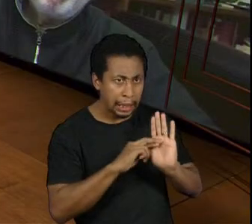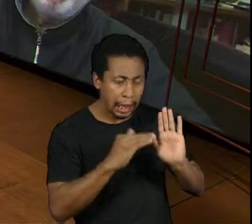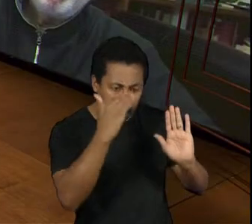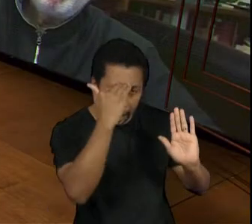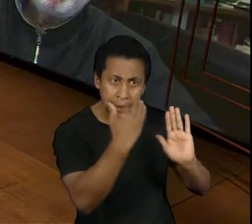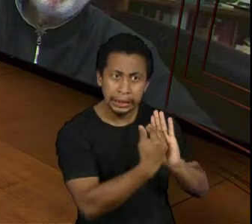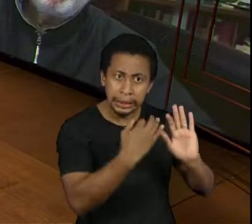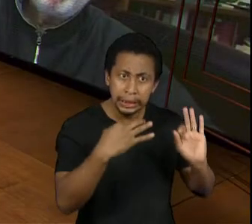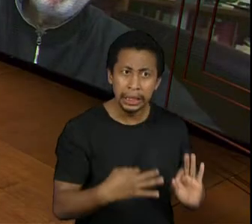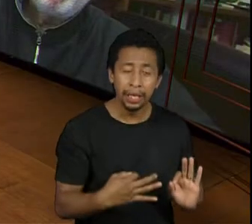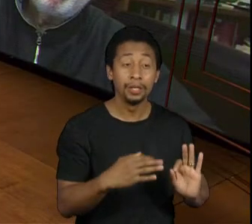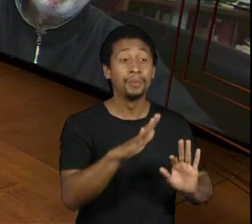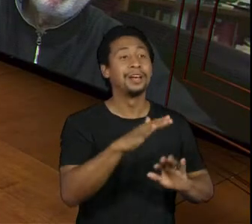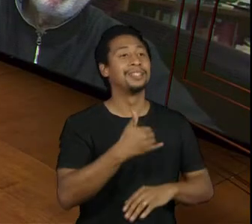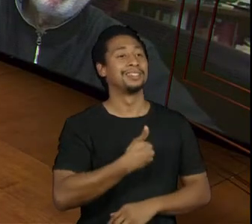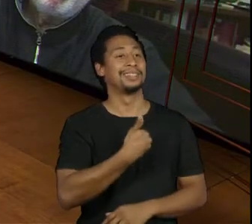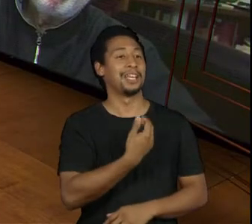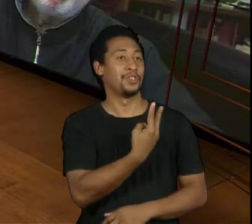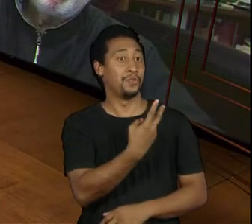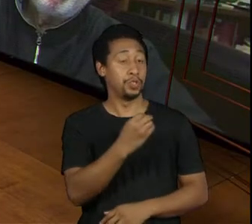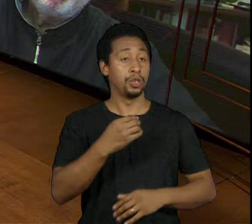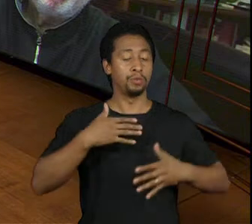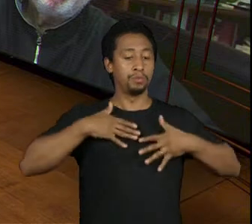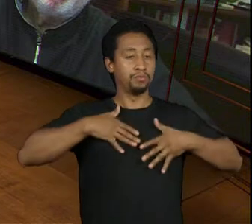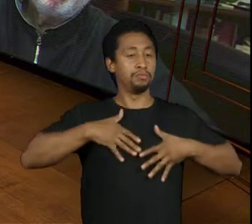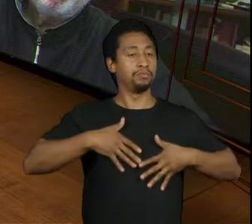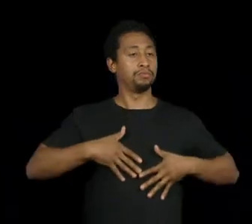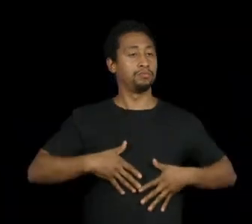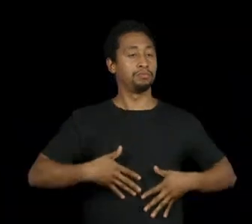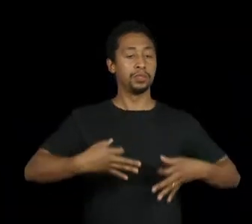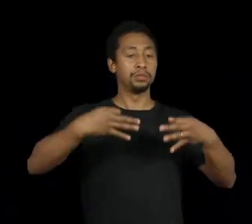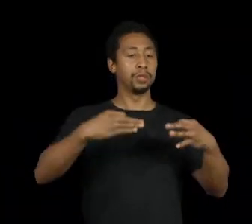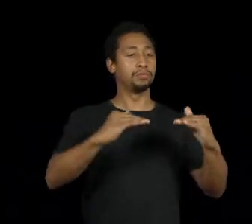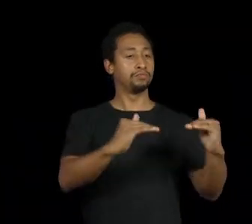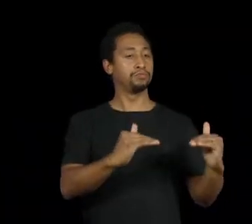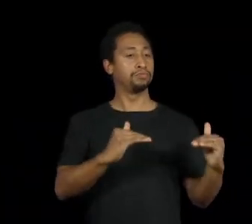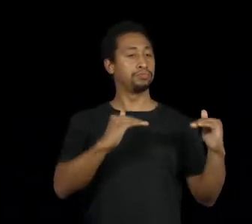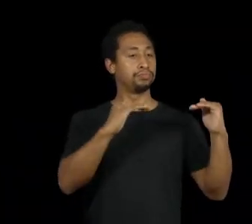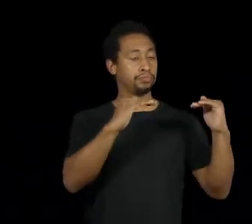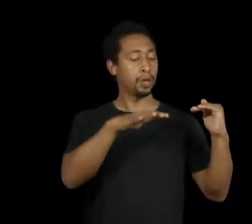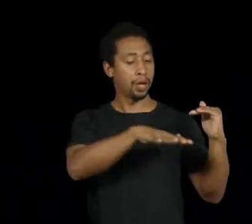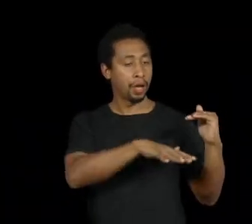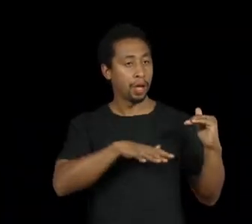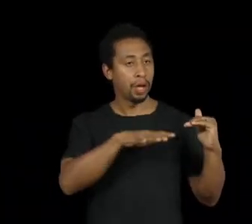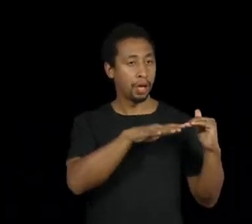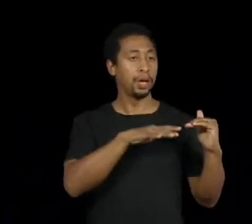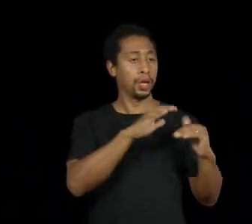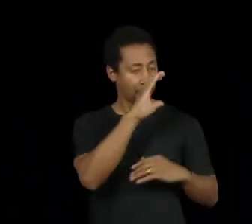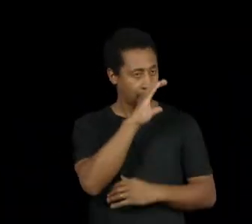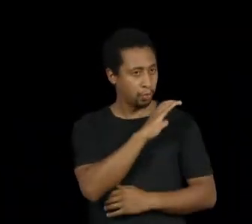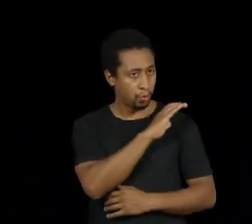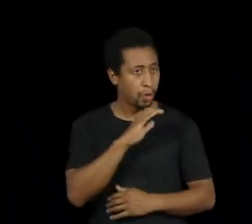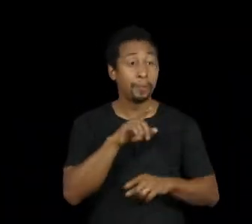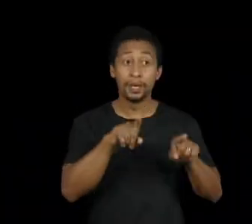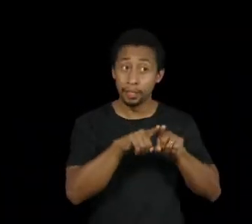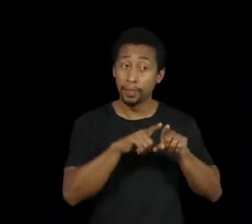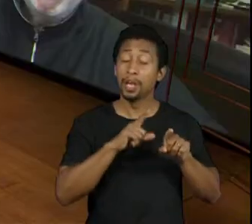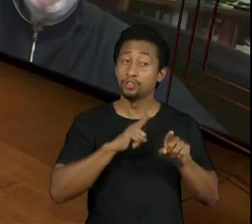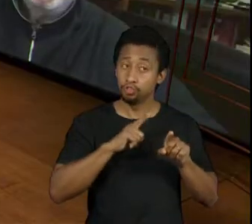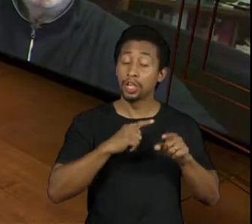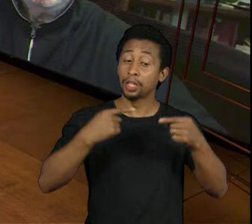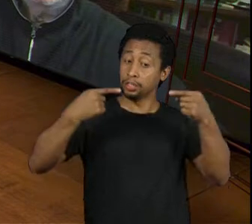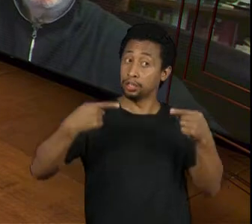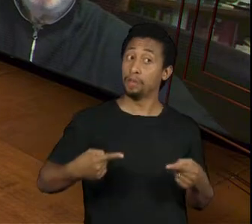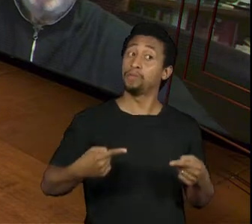que você já estava de batina, era um noviço no mosteiro de Itaici e tinha também que passar por algumas provações que faziam parte da